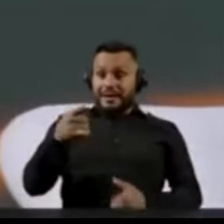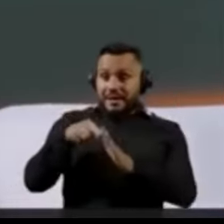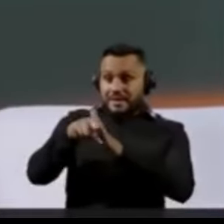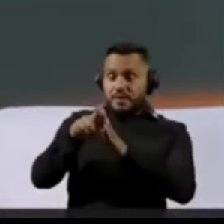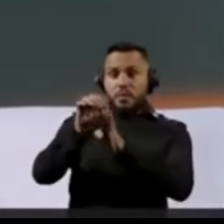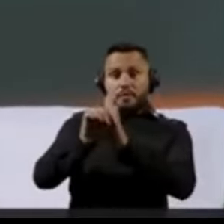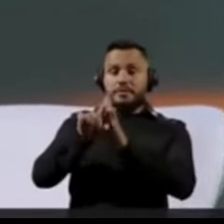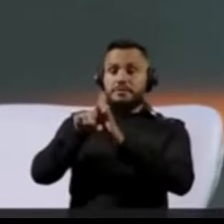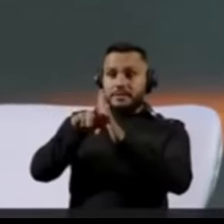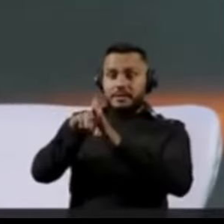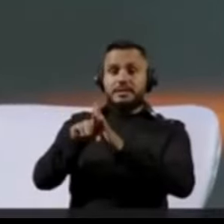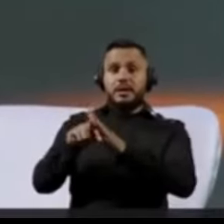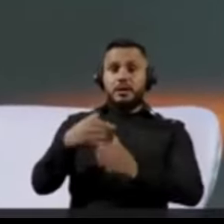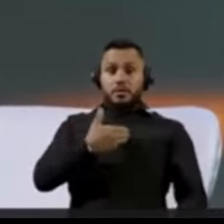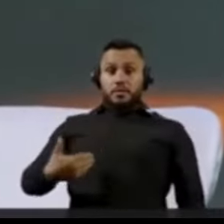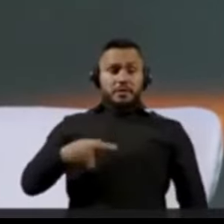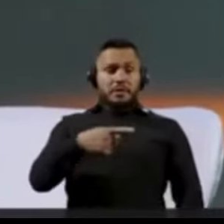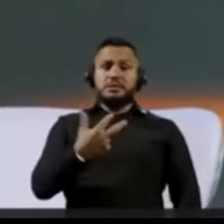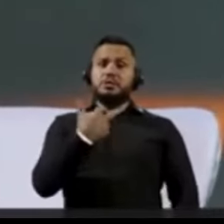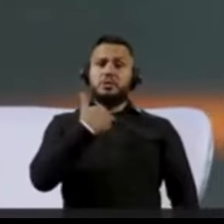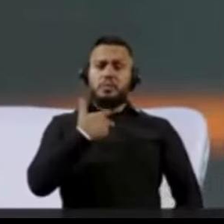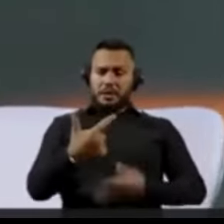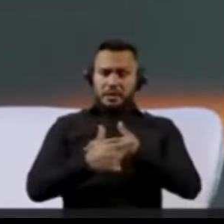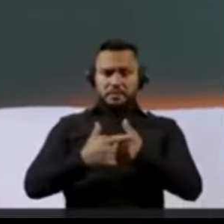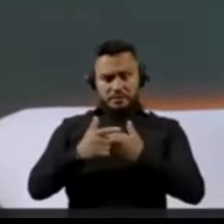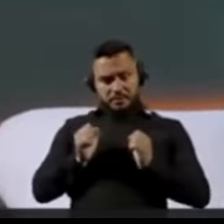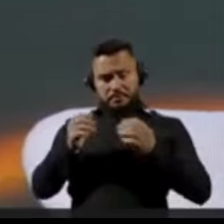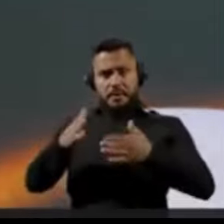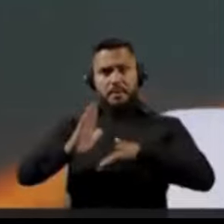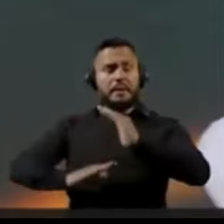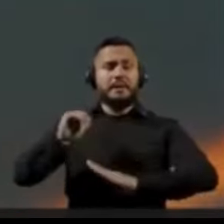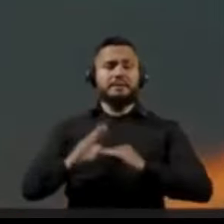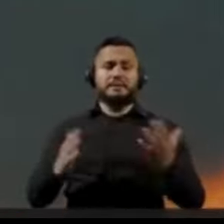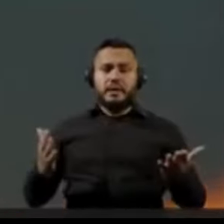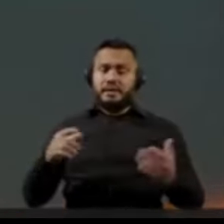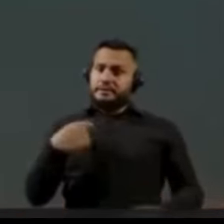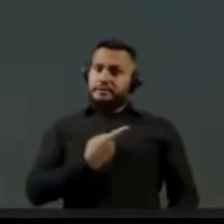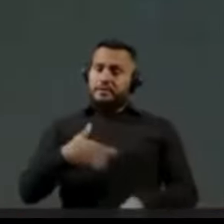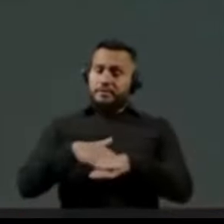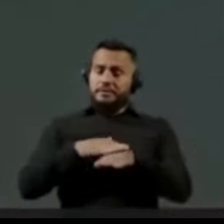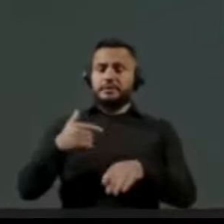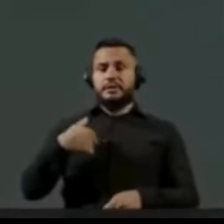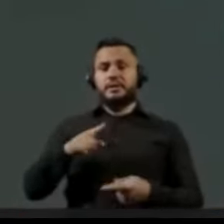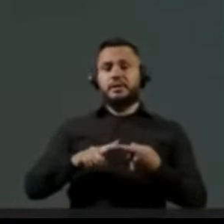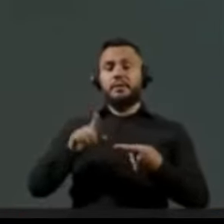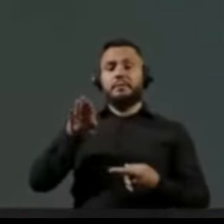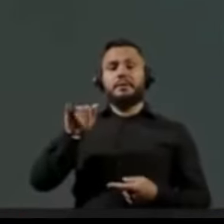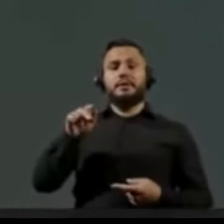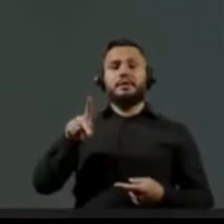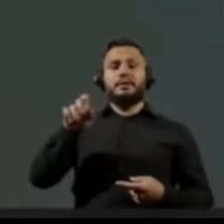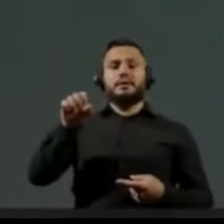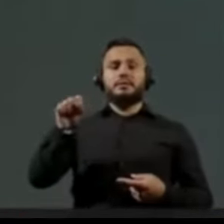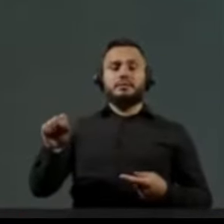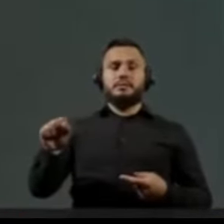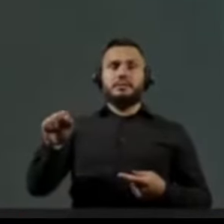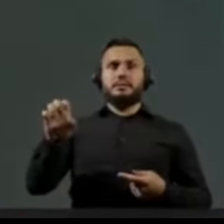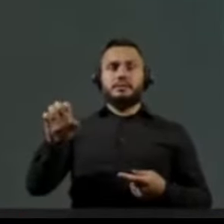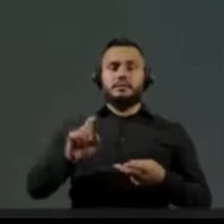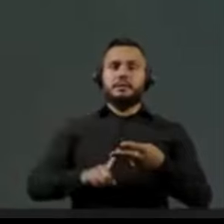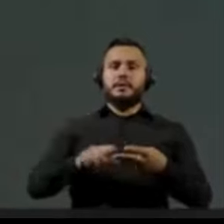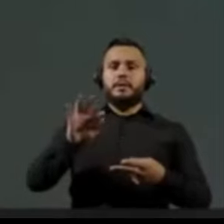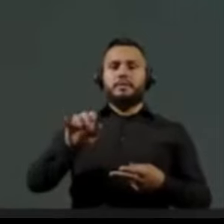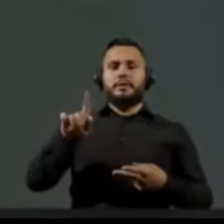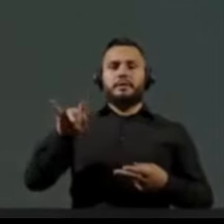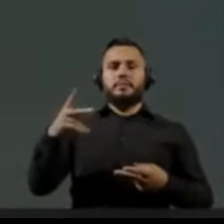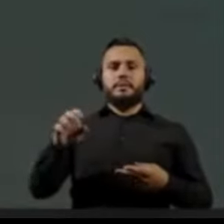estão sendo tolhidos de exercer o nosso papel. E é por isso, e nós fomos conversar, fui eu, Bia Kicis, Felipe Barros, Adriana Ventura, falar com